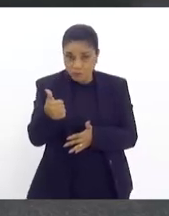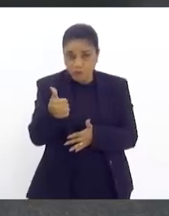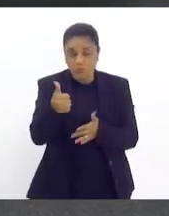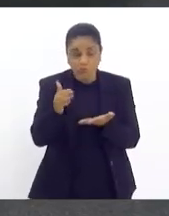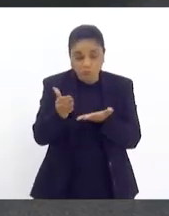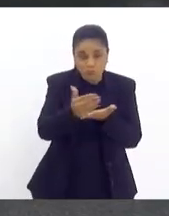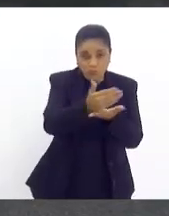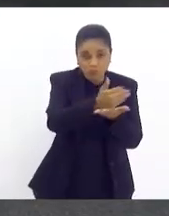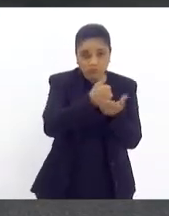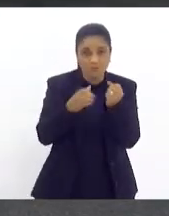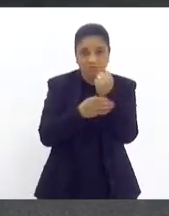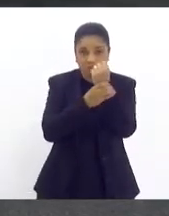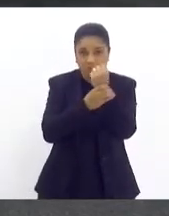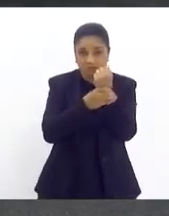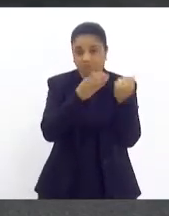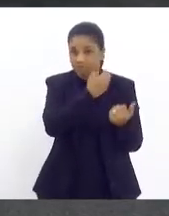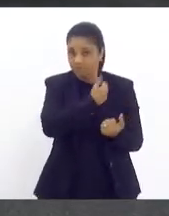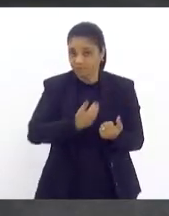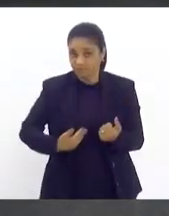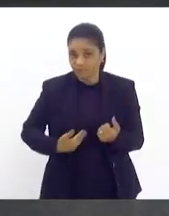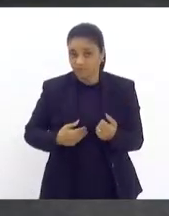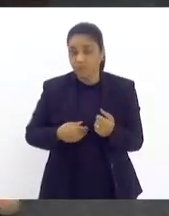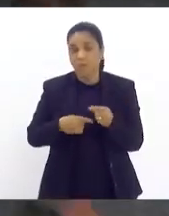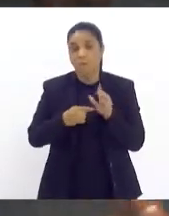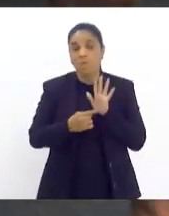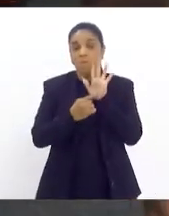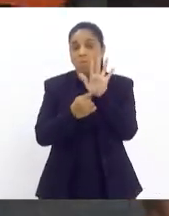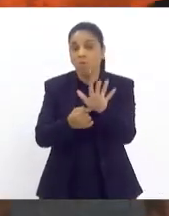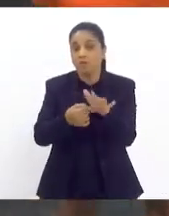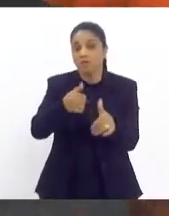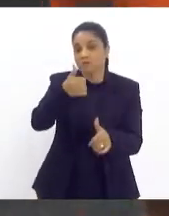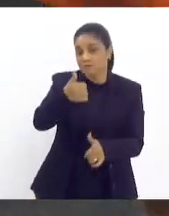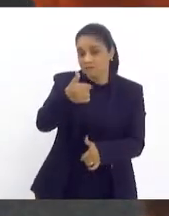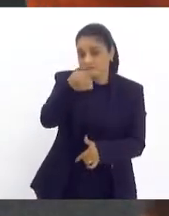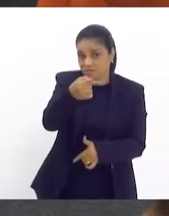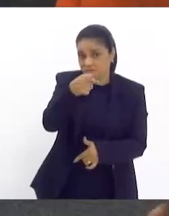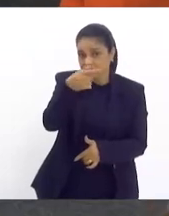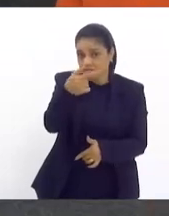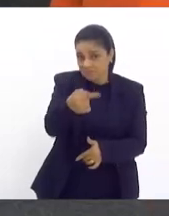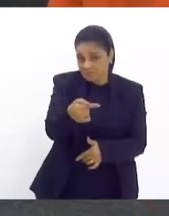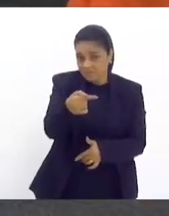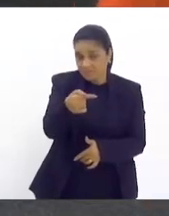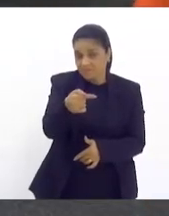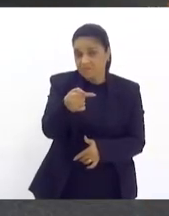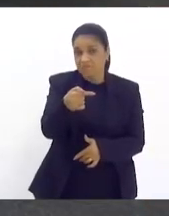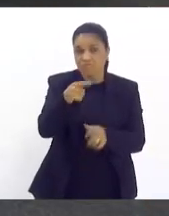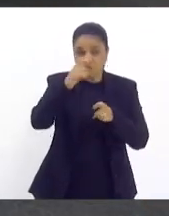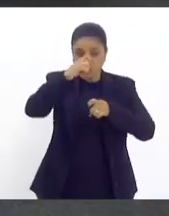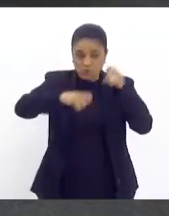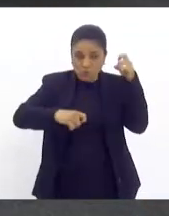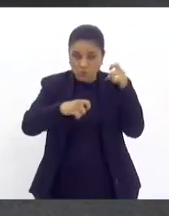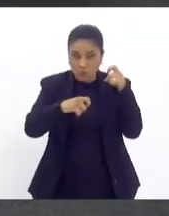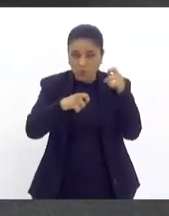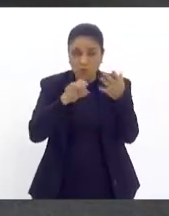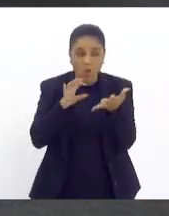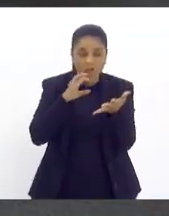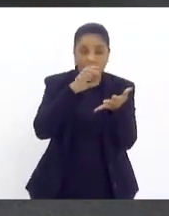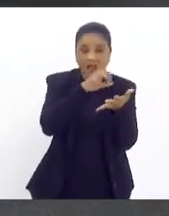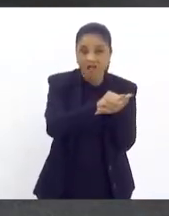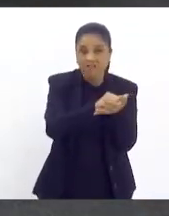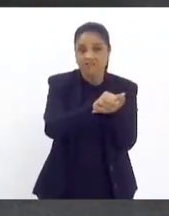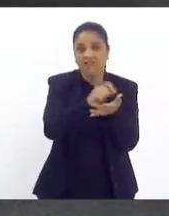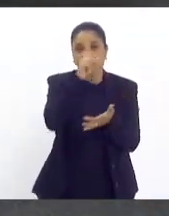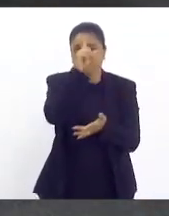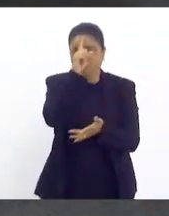Pública dão conta que pelo menos 177 casos de estupro foram registrados